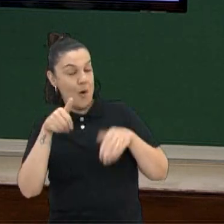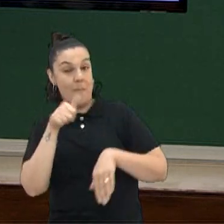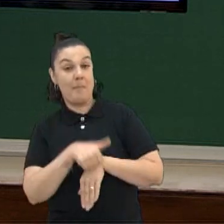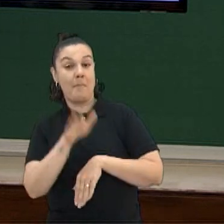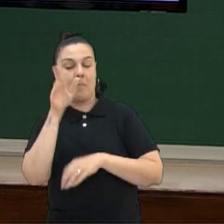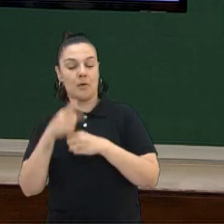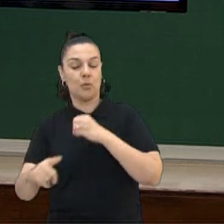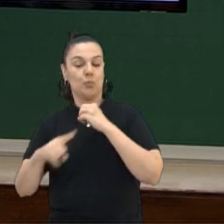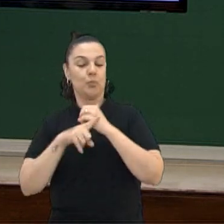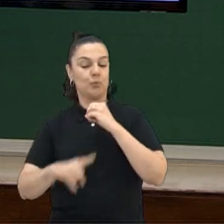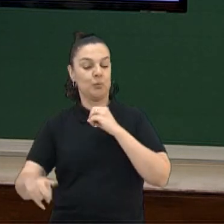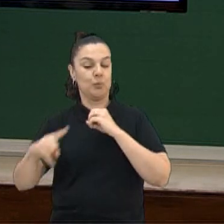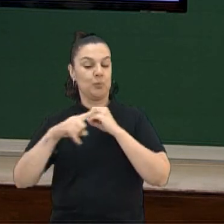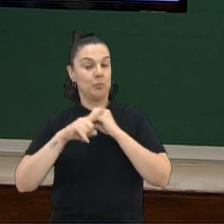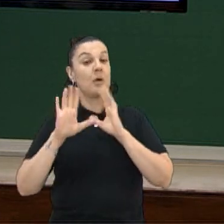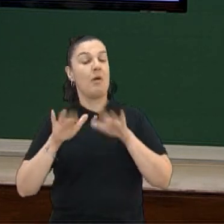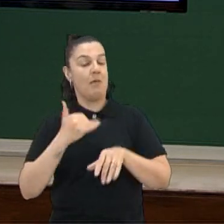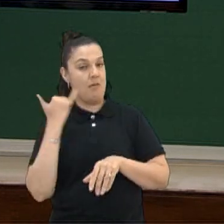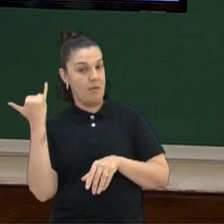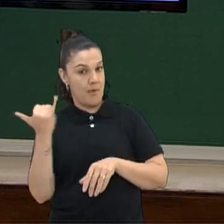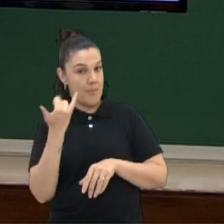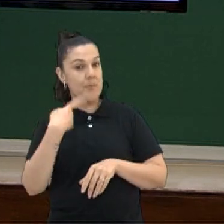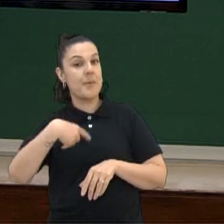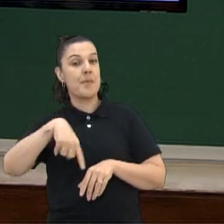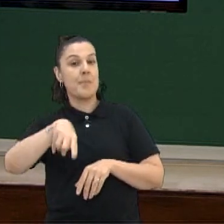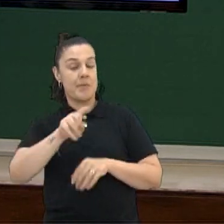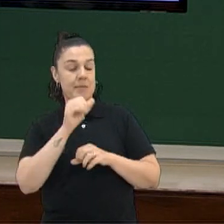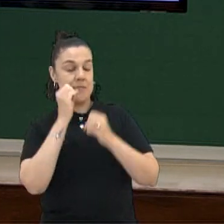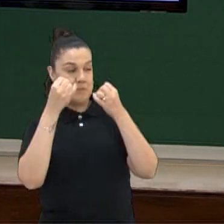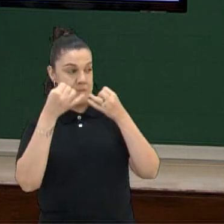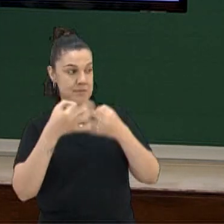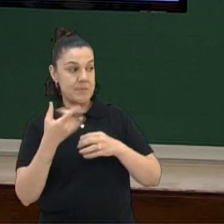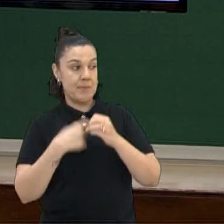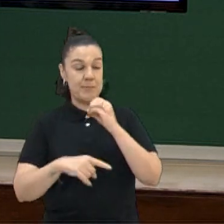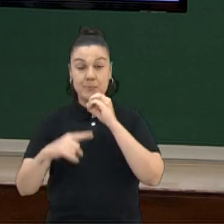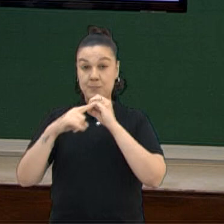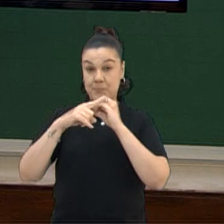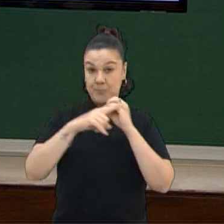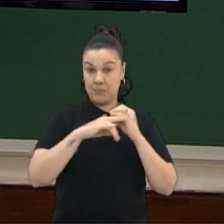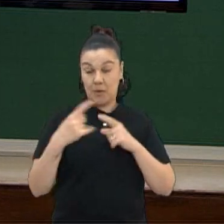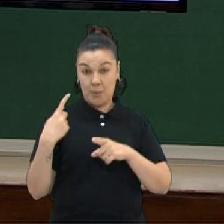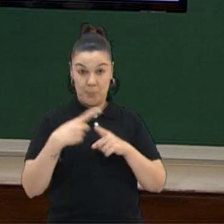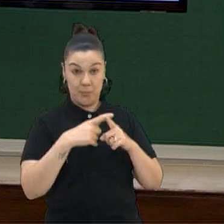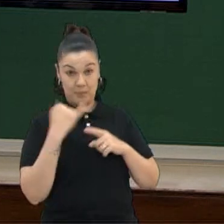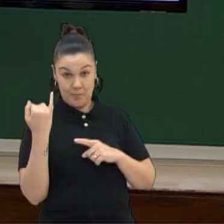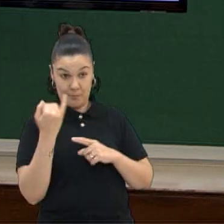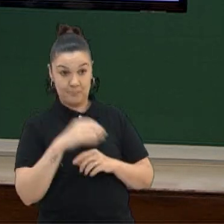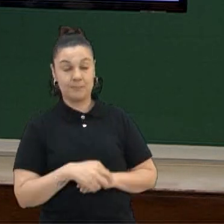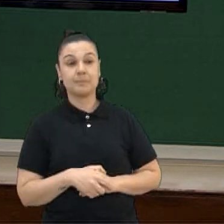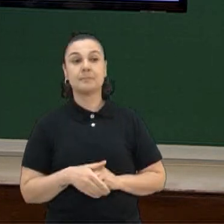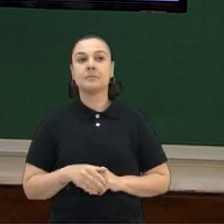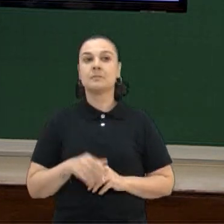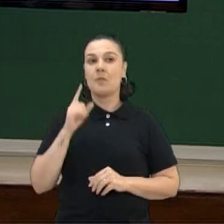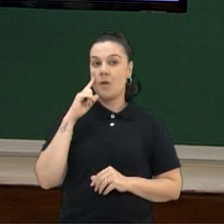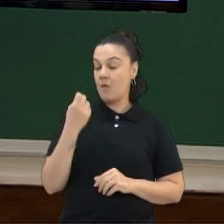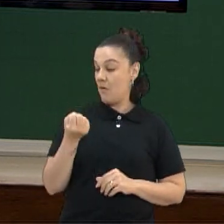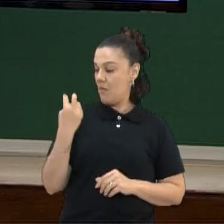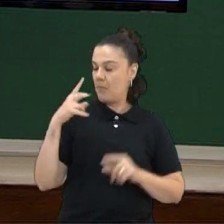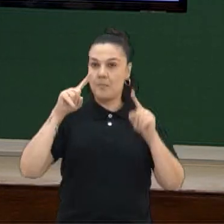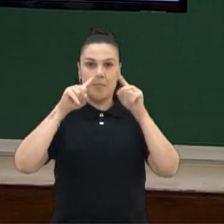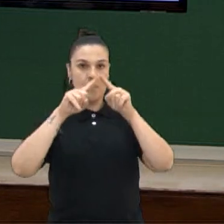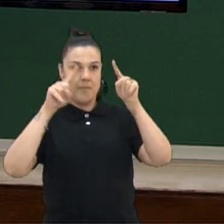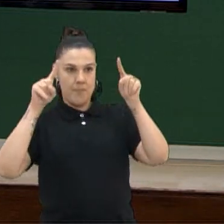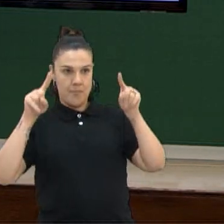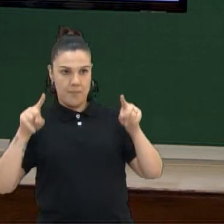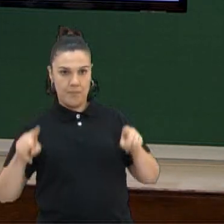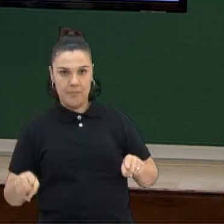mais eletronegativos. Vai ser muito importante, eu vou explicar para você já o porquê disso, ok? Então aqui, galera,